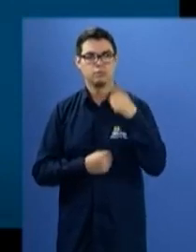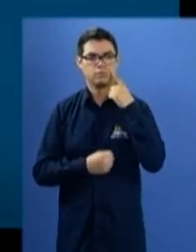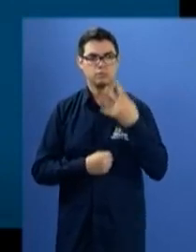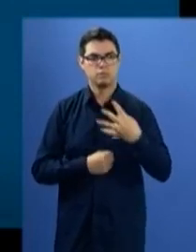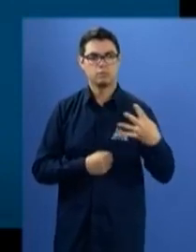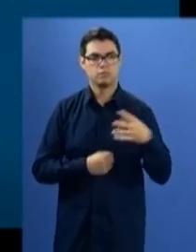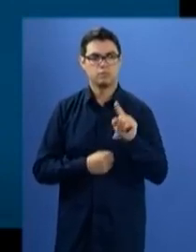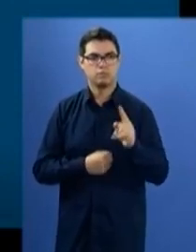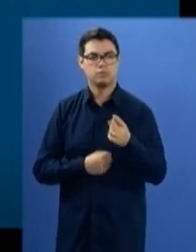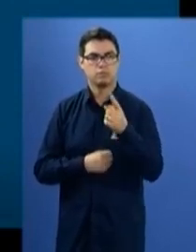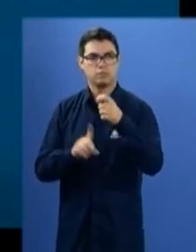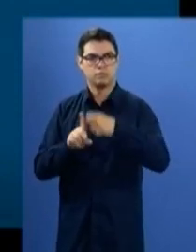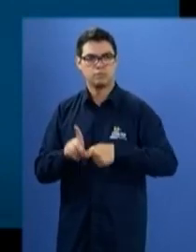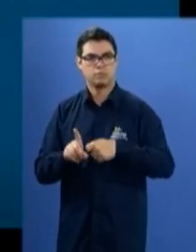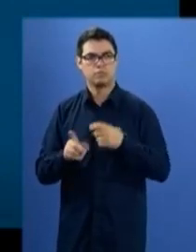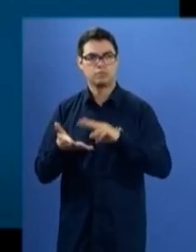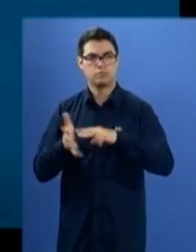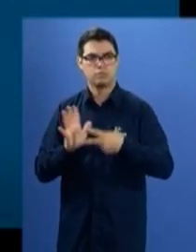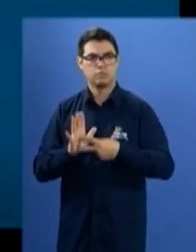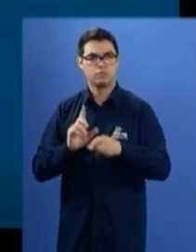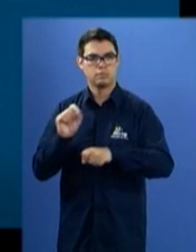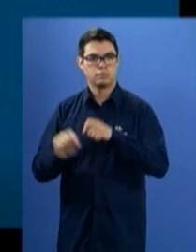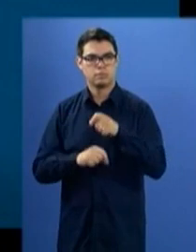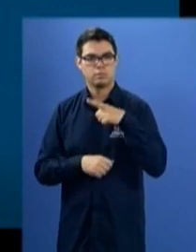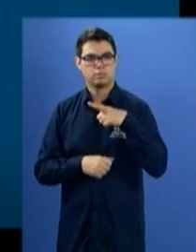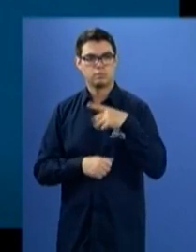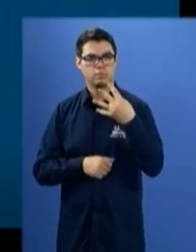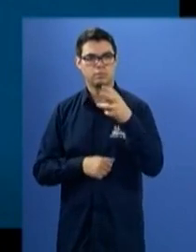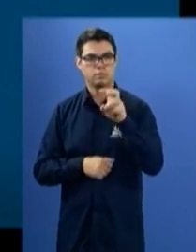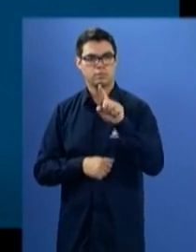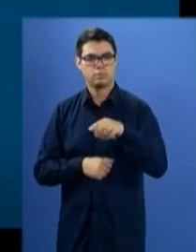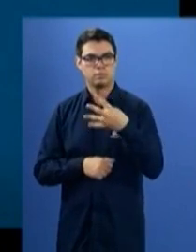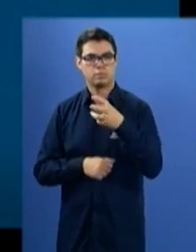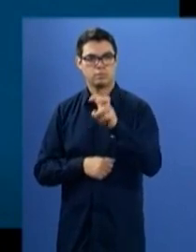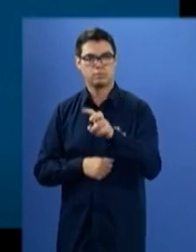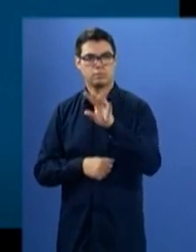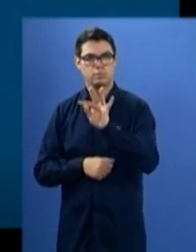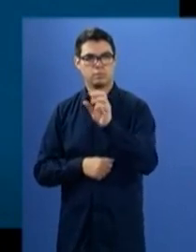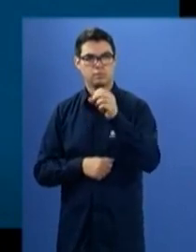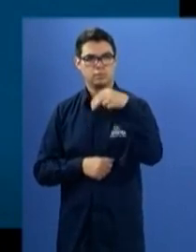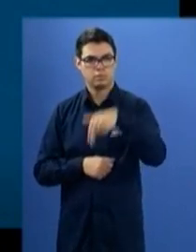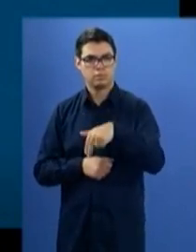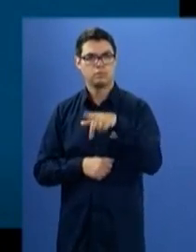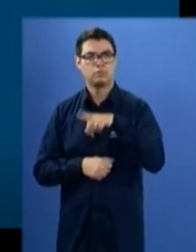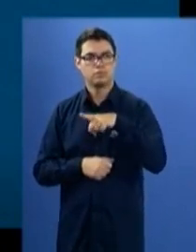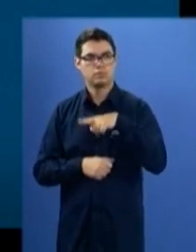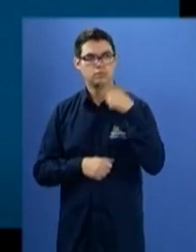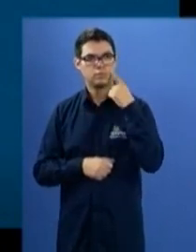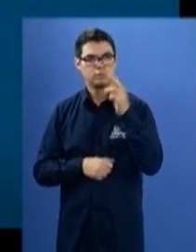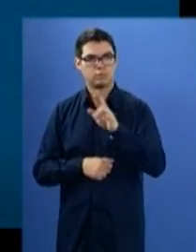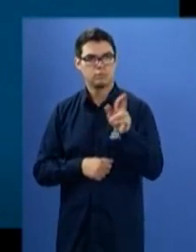mil um mês. Significa que me custam 45,5